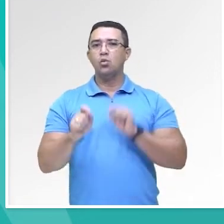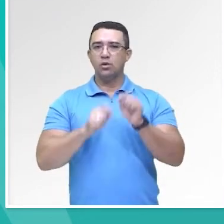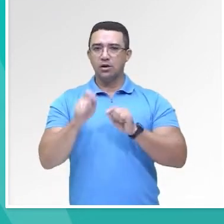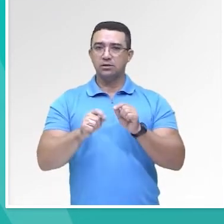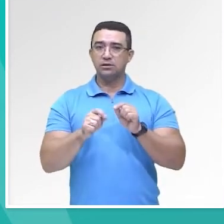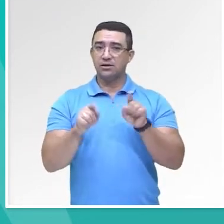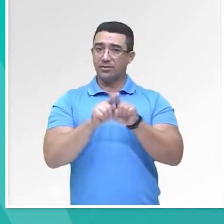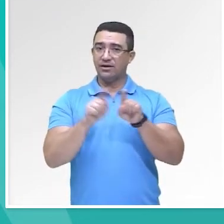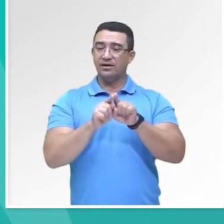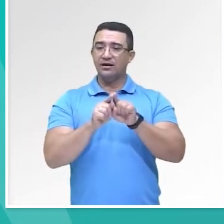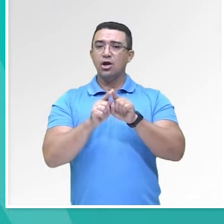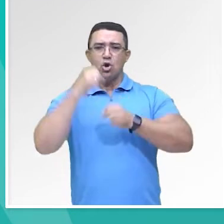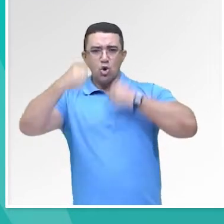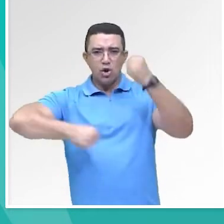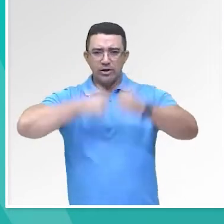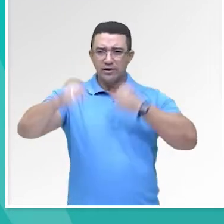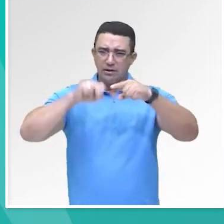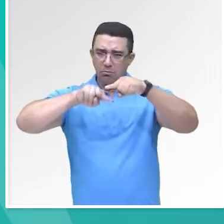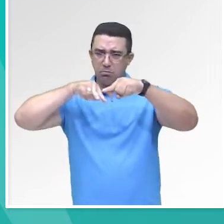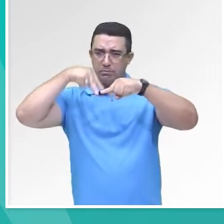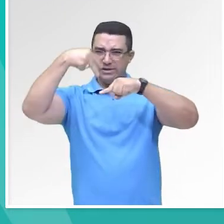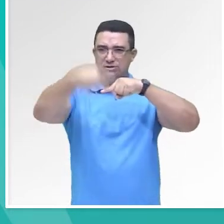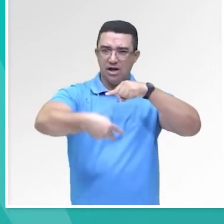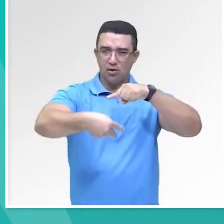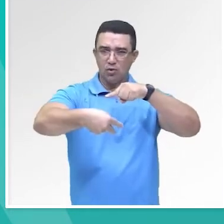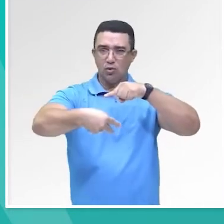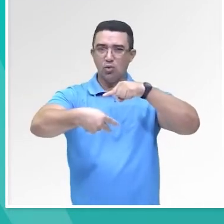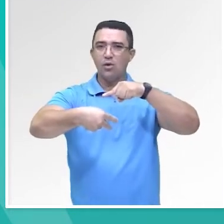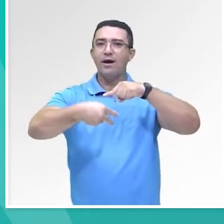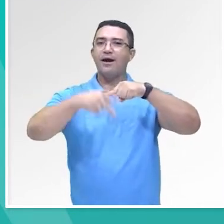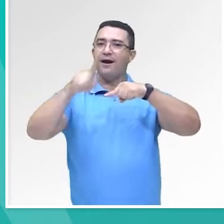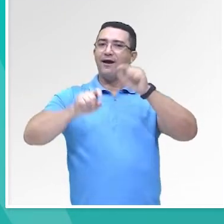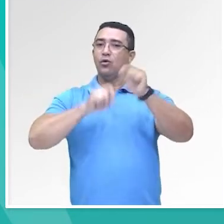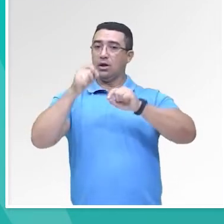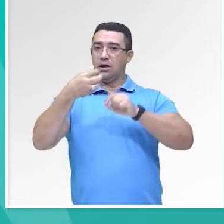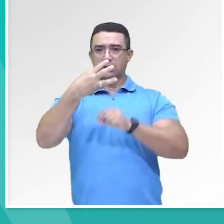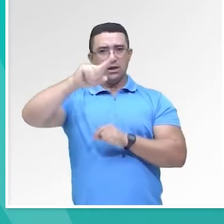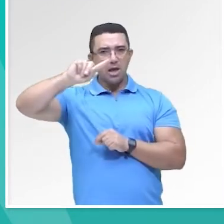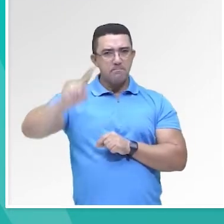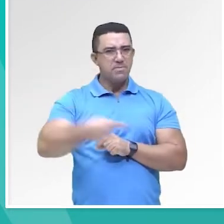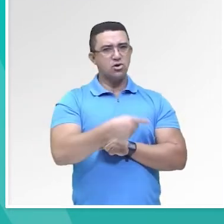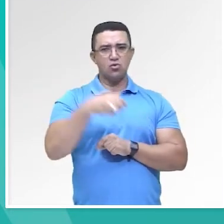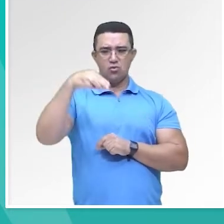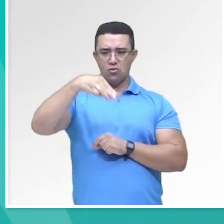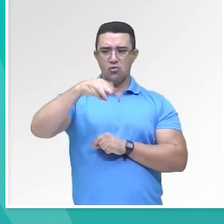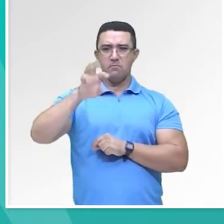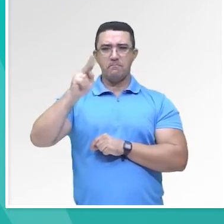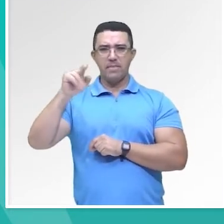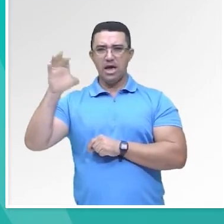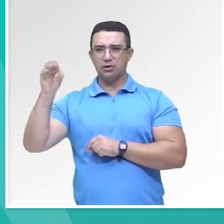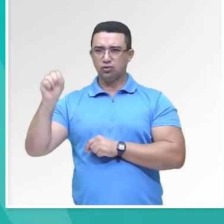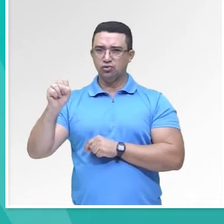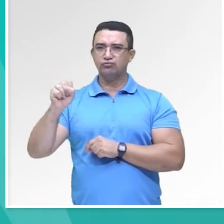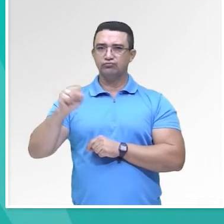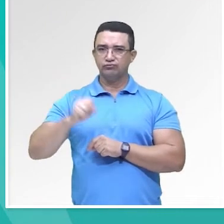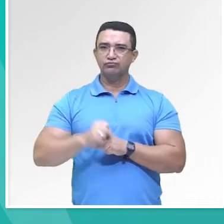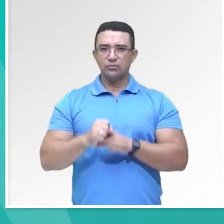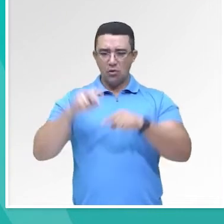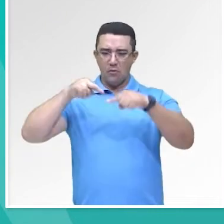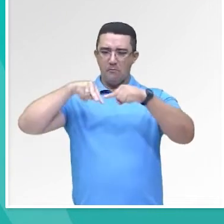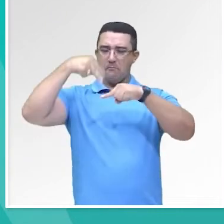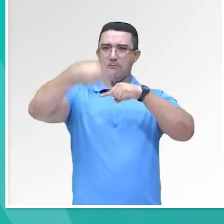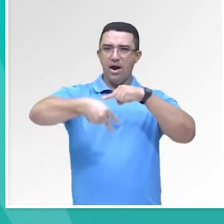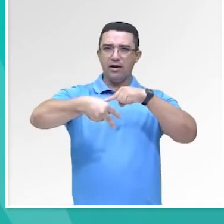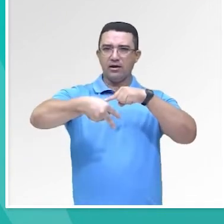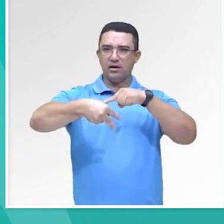metros, sendo que ele tem, né, em seu percurso 28 barreiras e mais